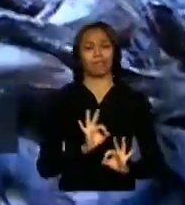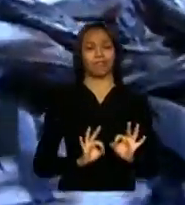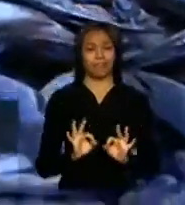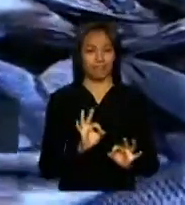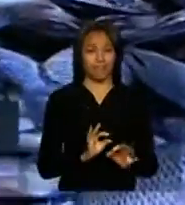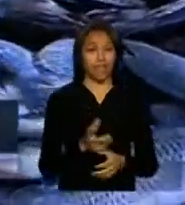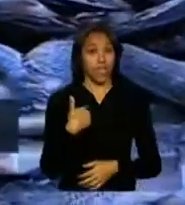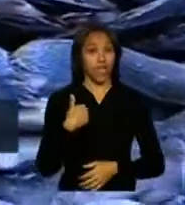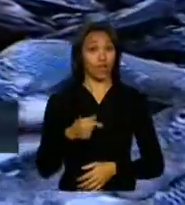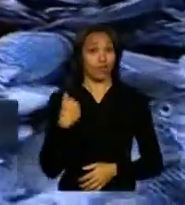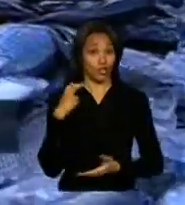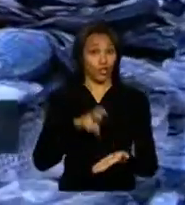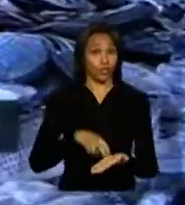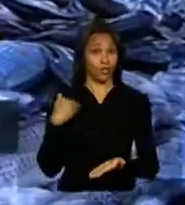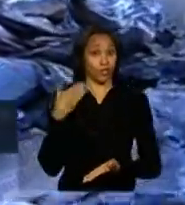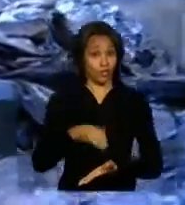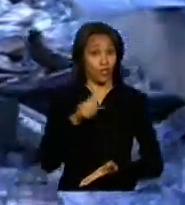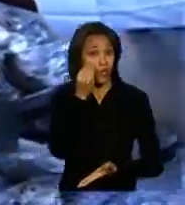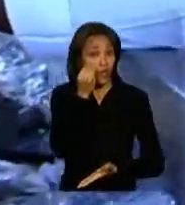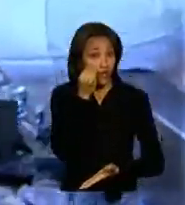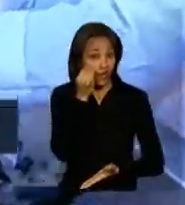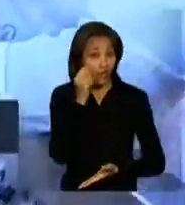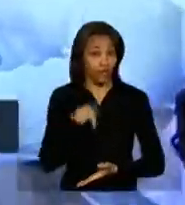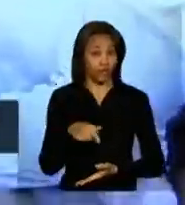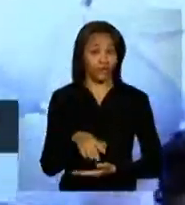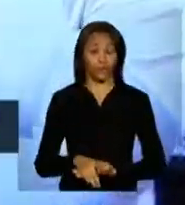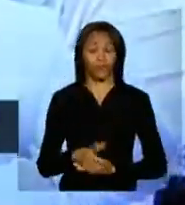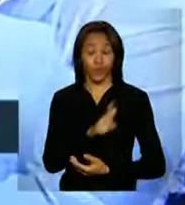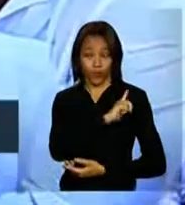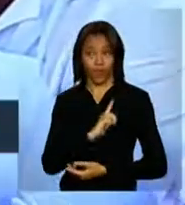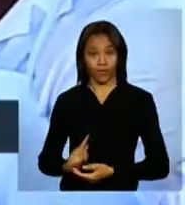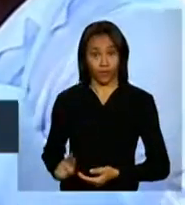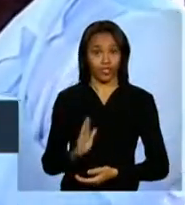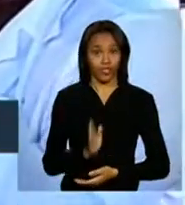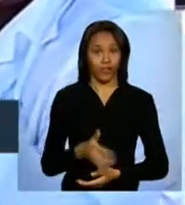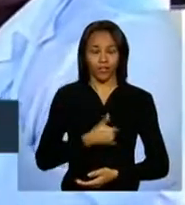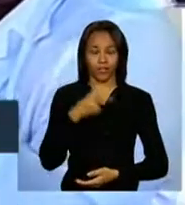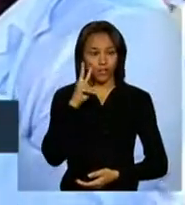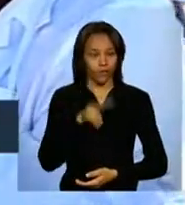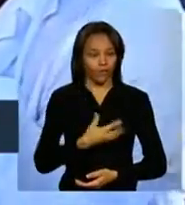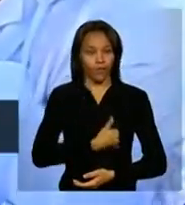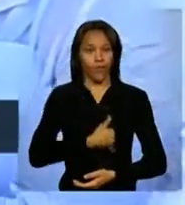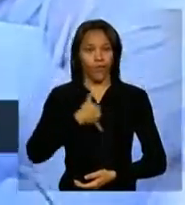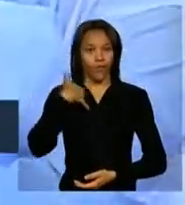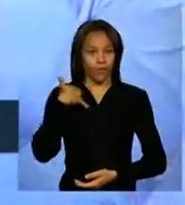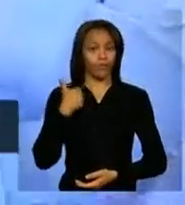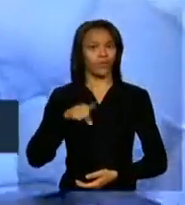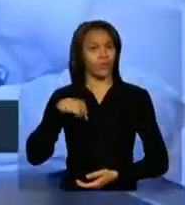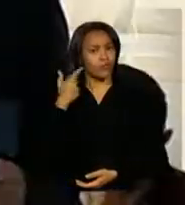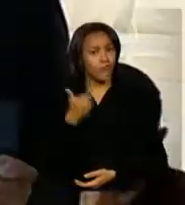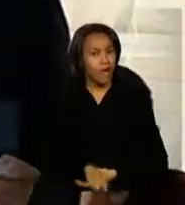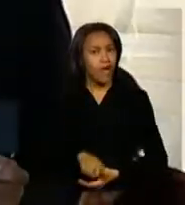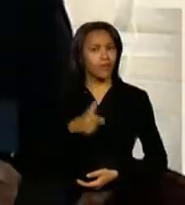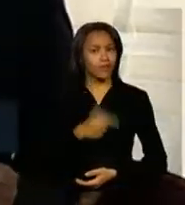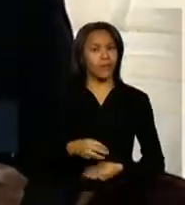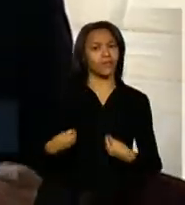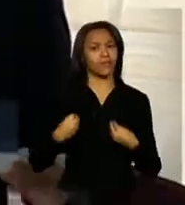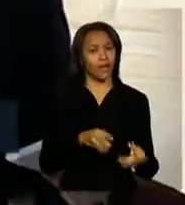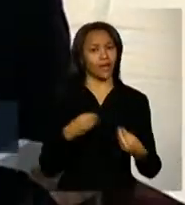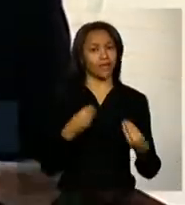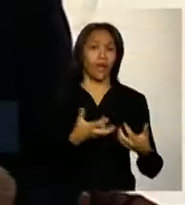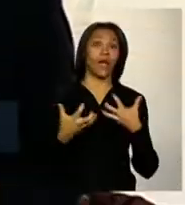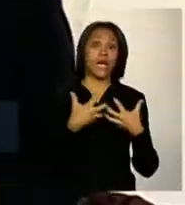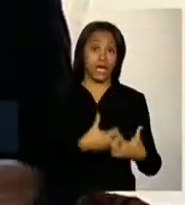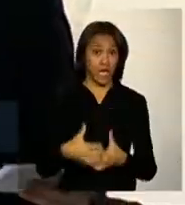eu tive de manhã vendo Agnelo e dá orgulho na gente nós precisamos dar mais caminhões do peixe